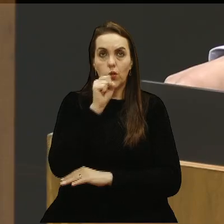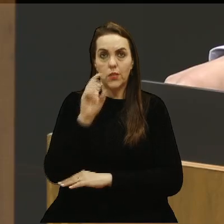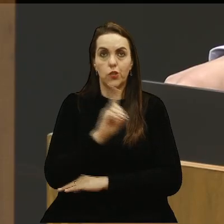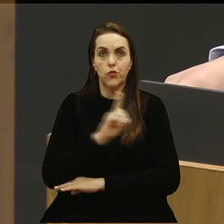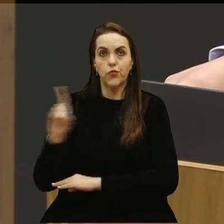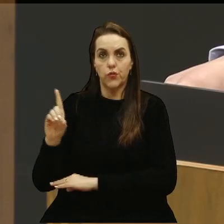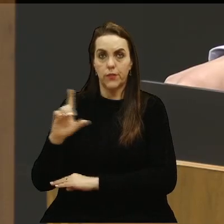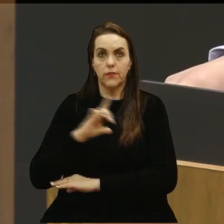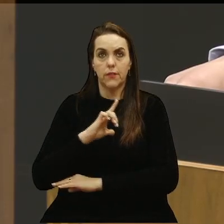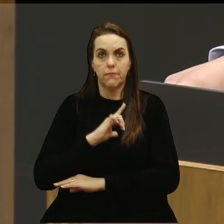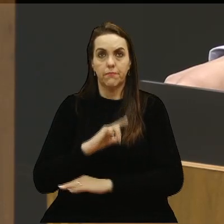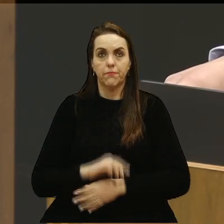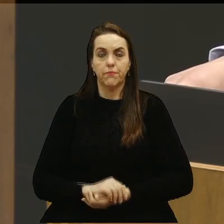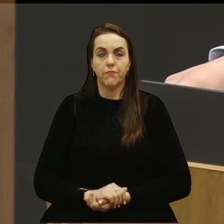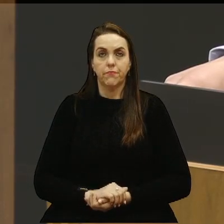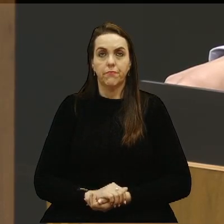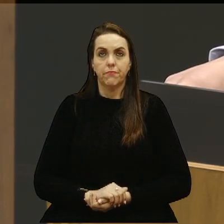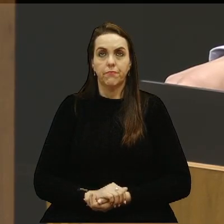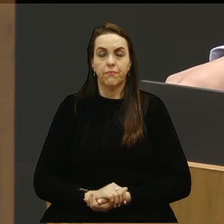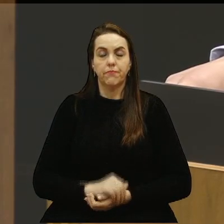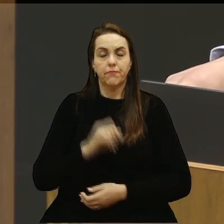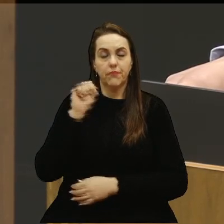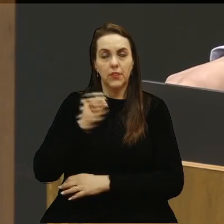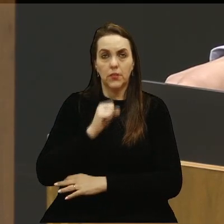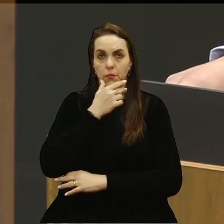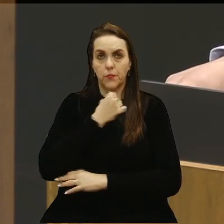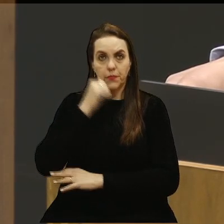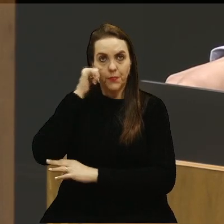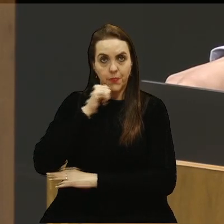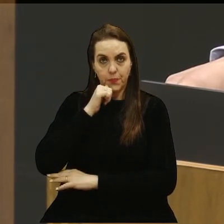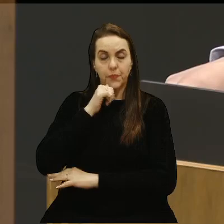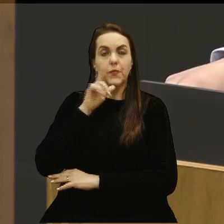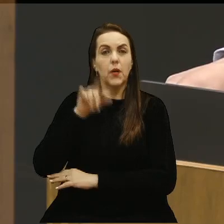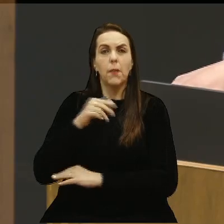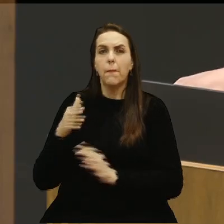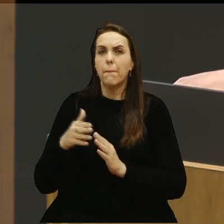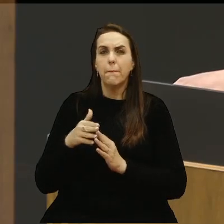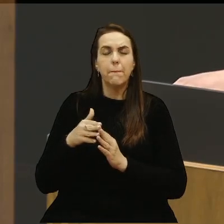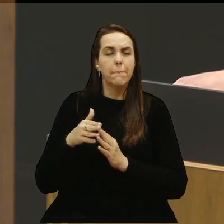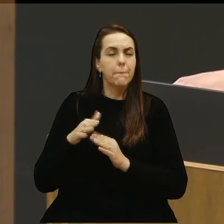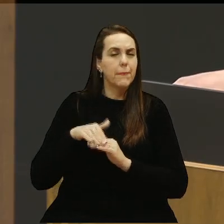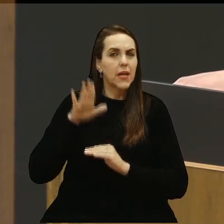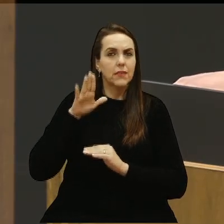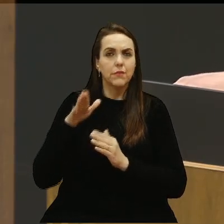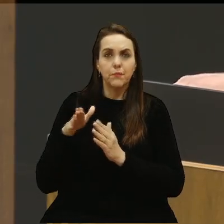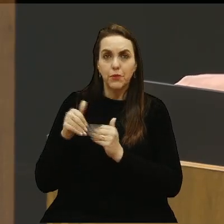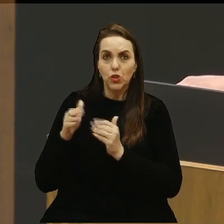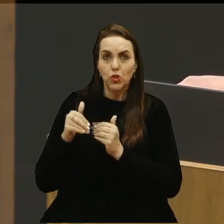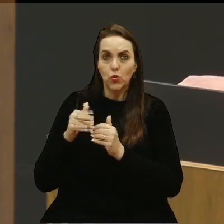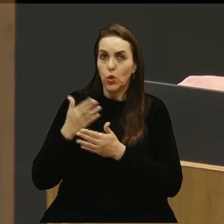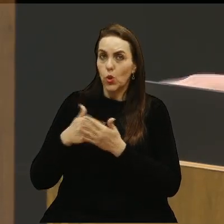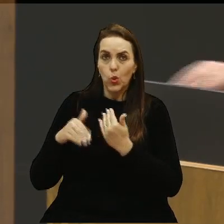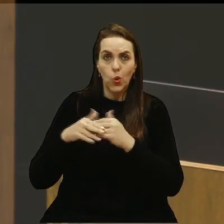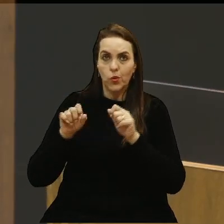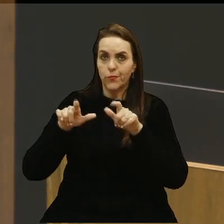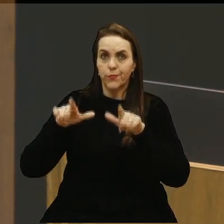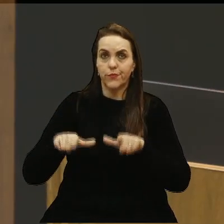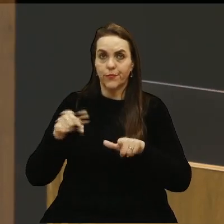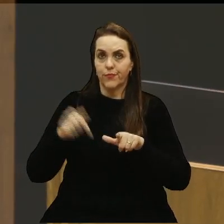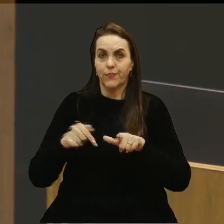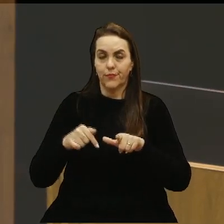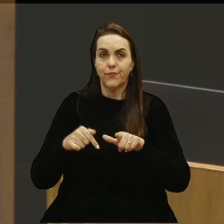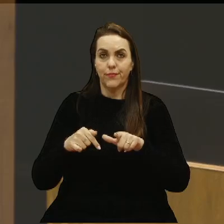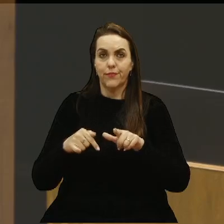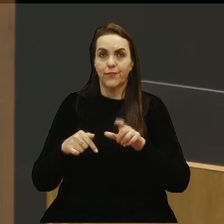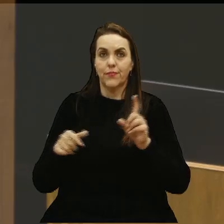tem. Senhoras e senhores, e qual foi o maior pedido de todos os membros naquele local?